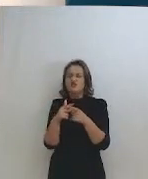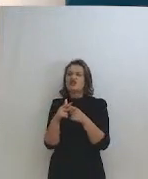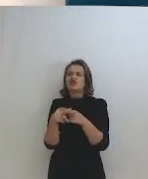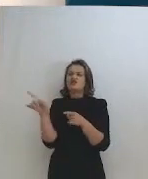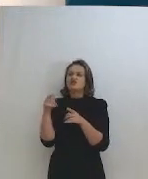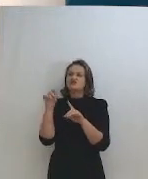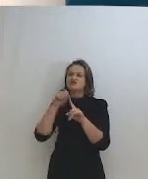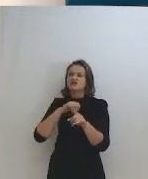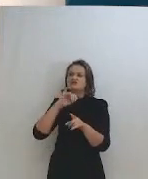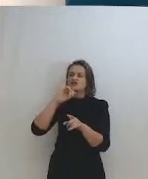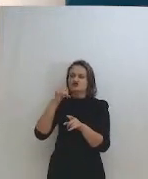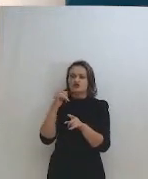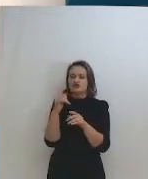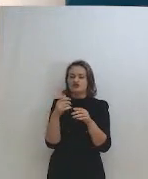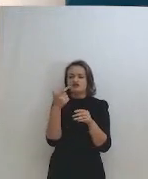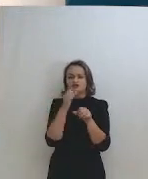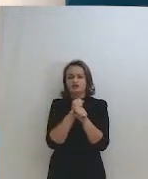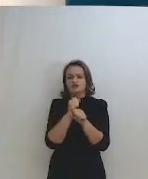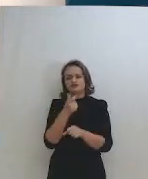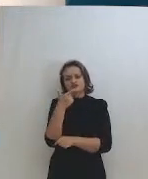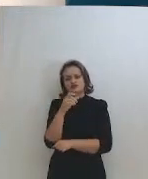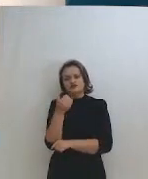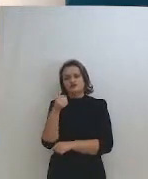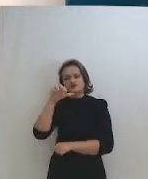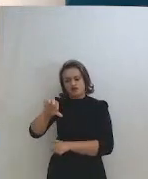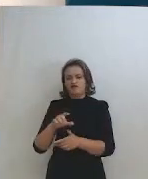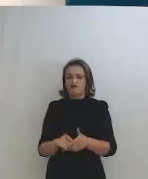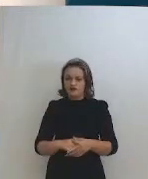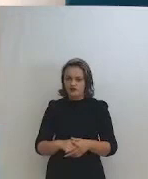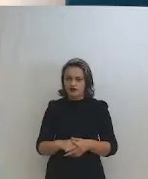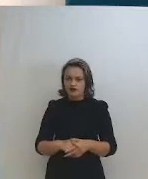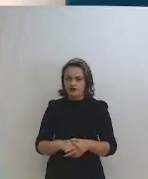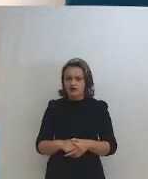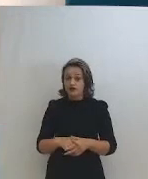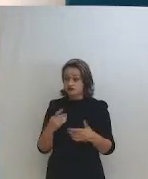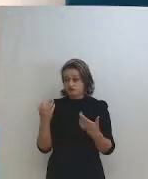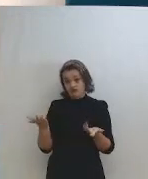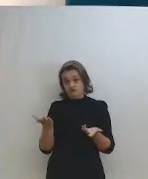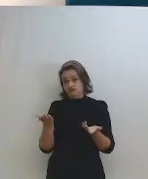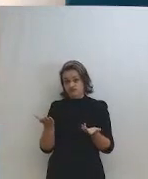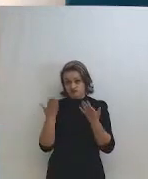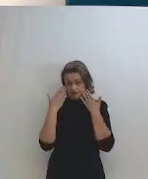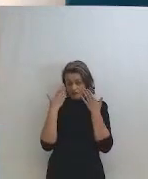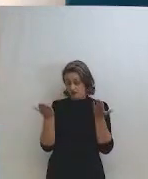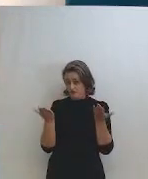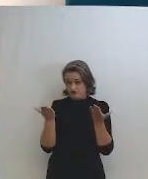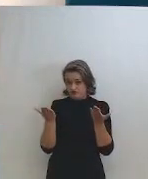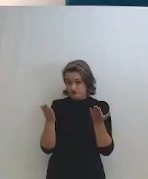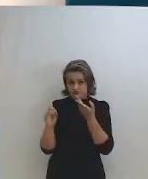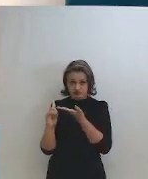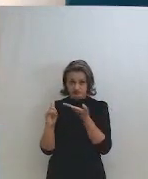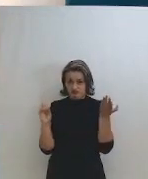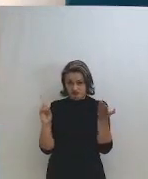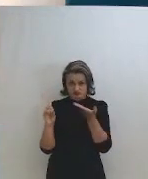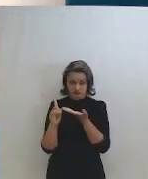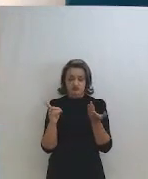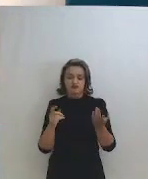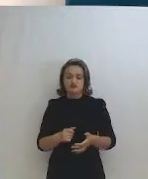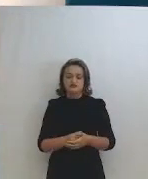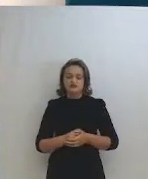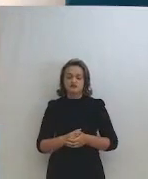2019. Essas datas, por si só, já falam muito sobre quem somos, excelências. Porque se